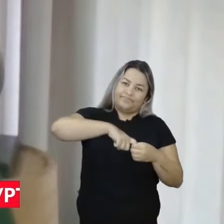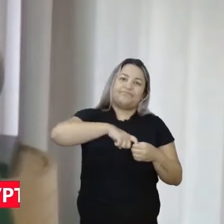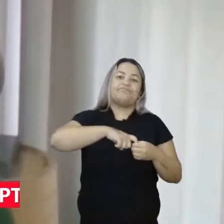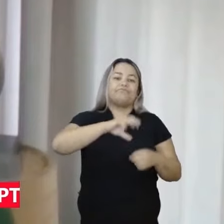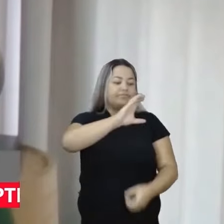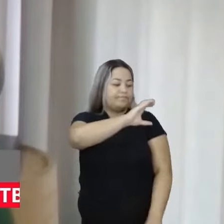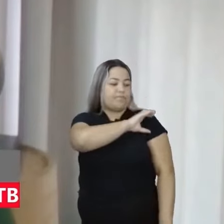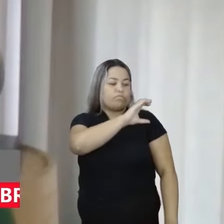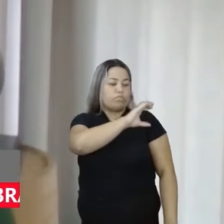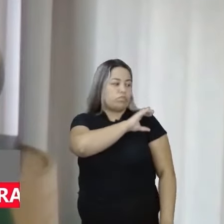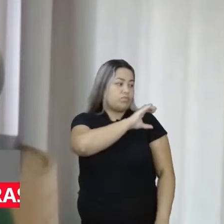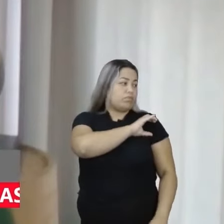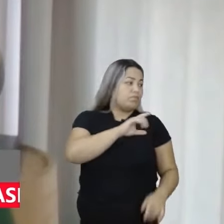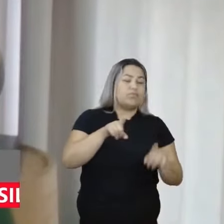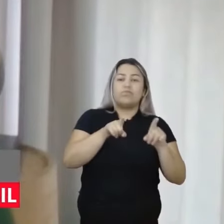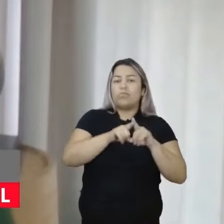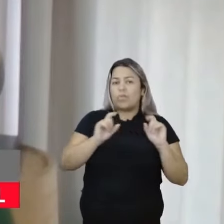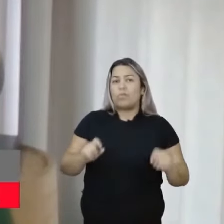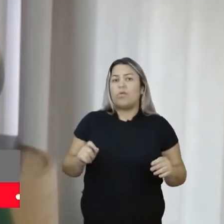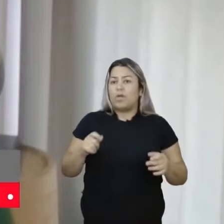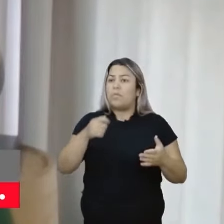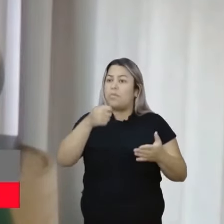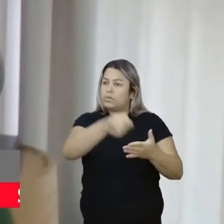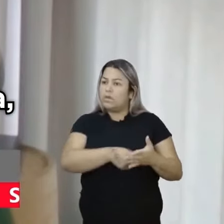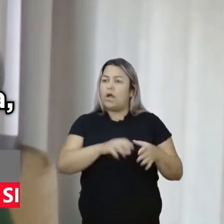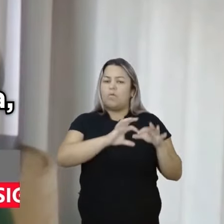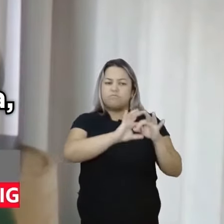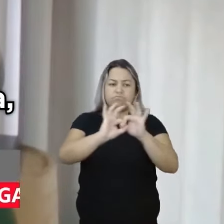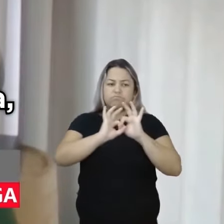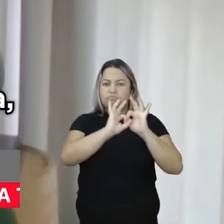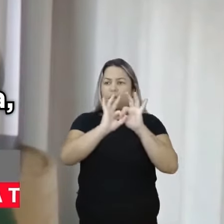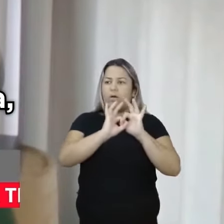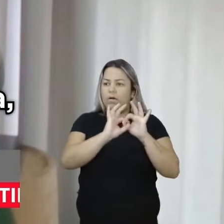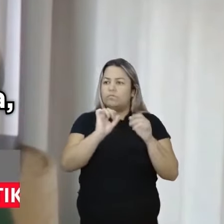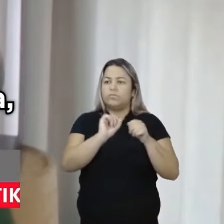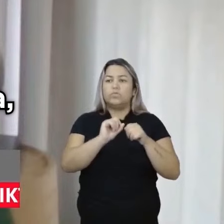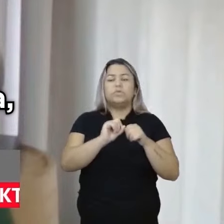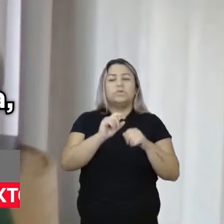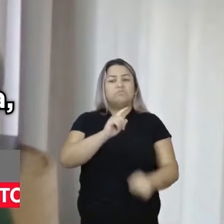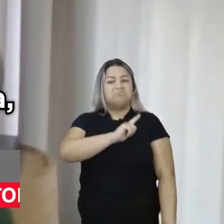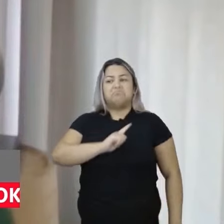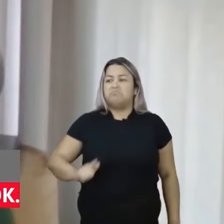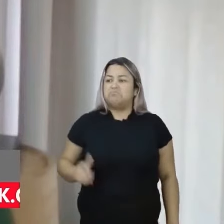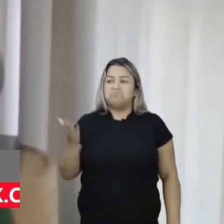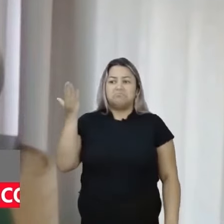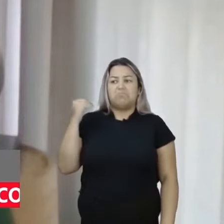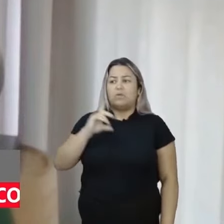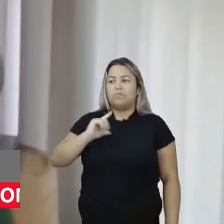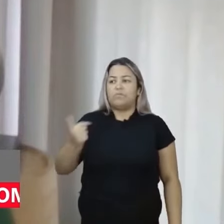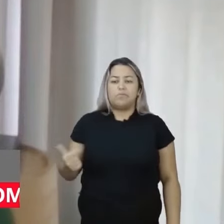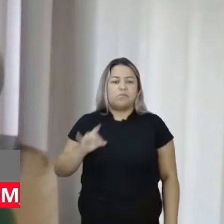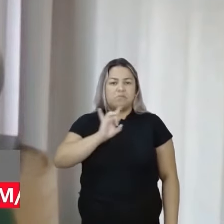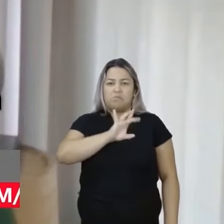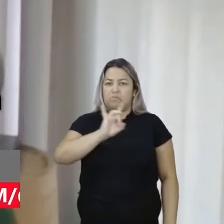coordenação federativa, que é o dever da União fazê-lo, que no governo passado não existia, era cada